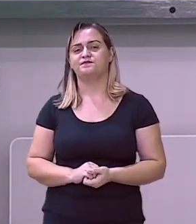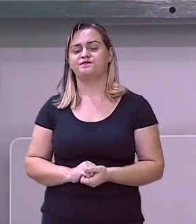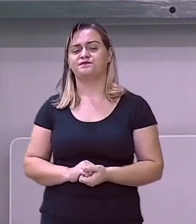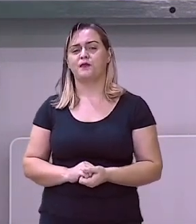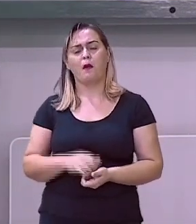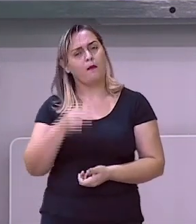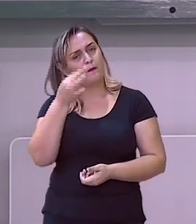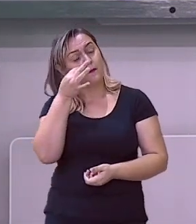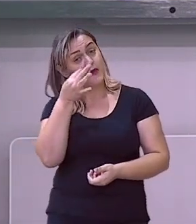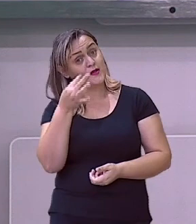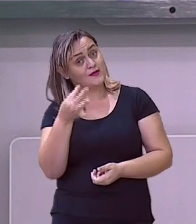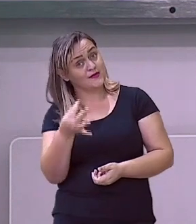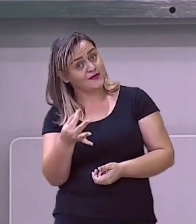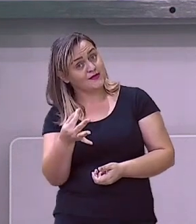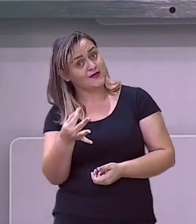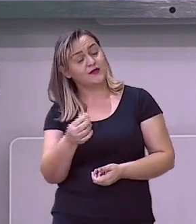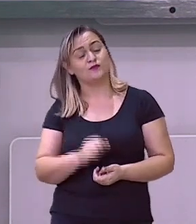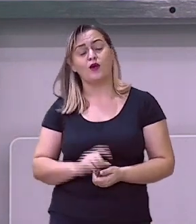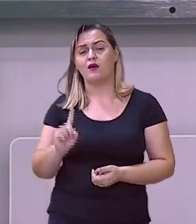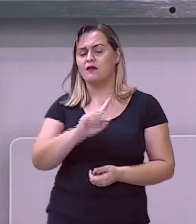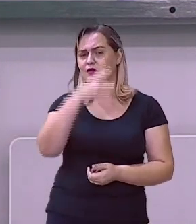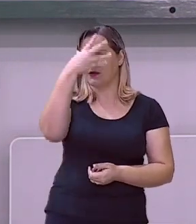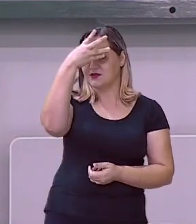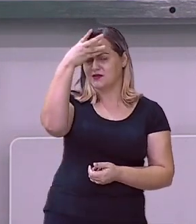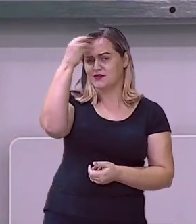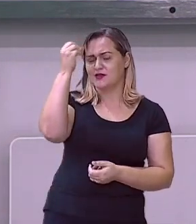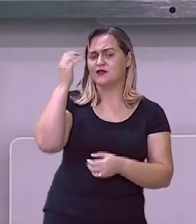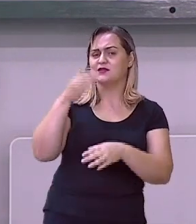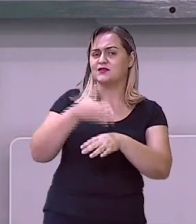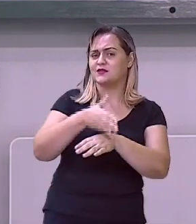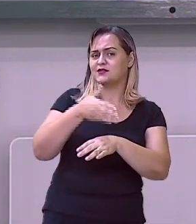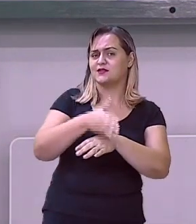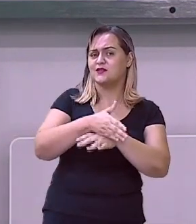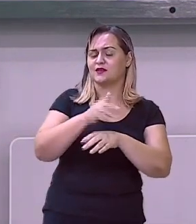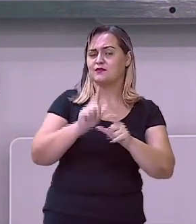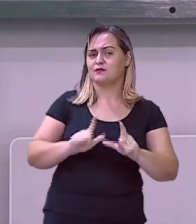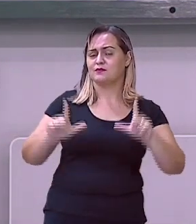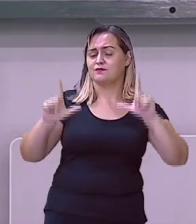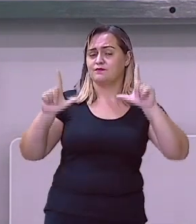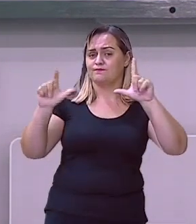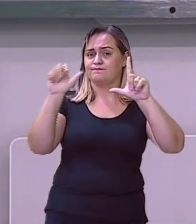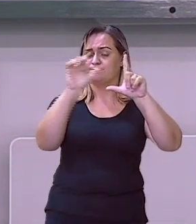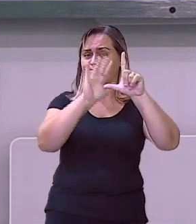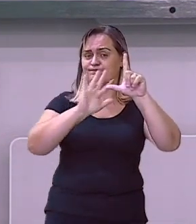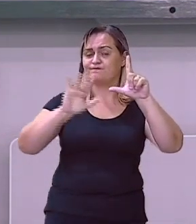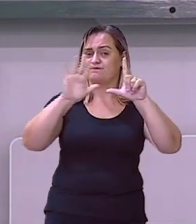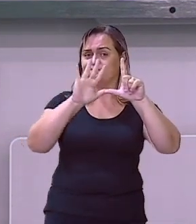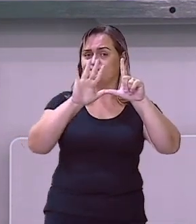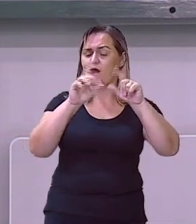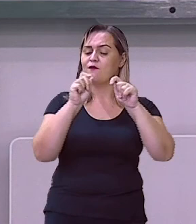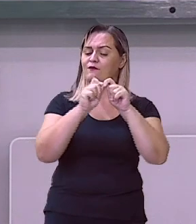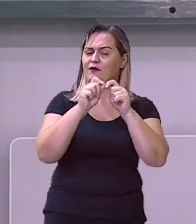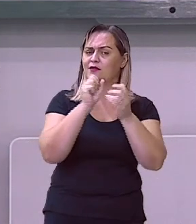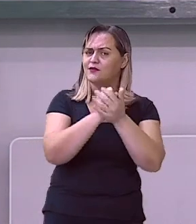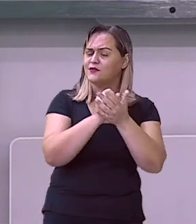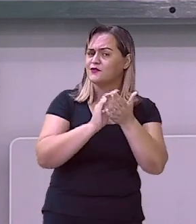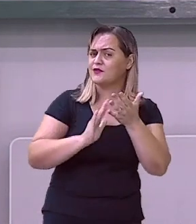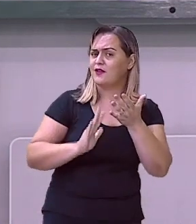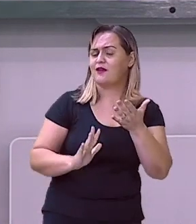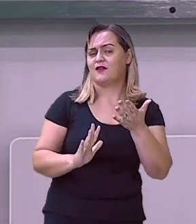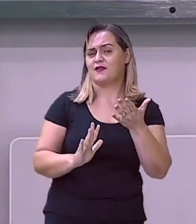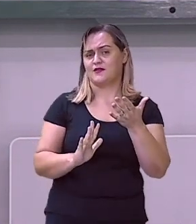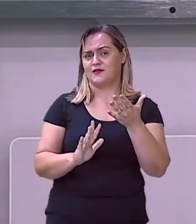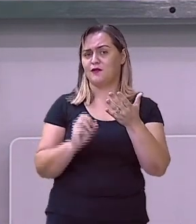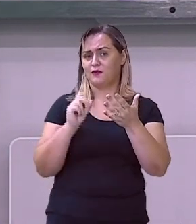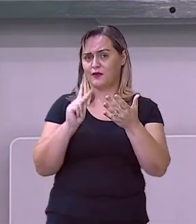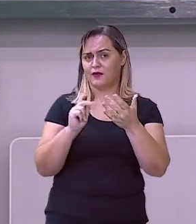Fique ligado, não se esqueça de acessar a plataforma SMED-GV, faça as atividades. Basta você